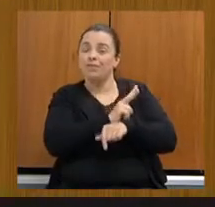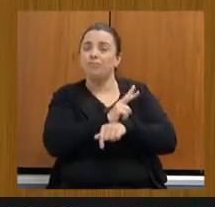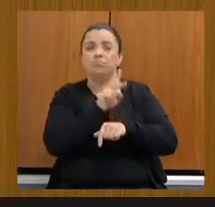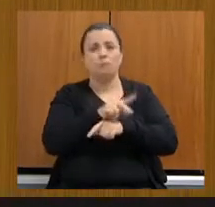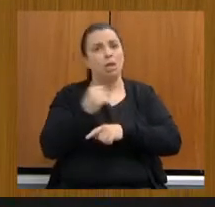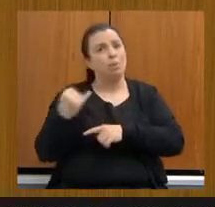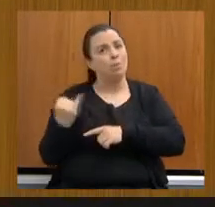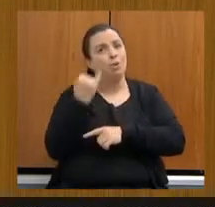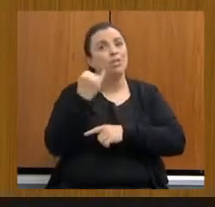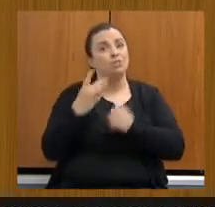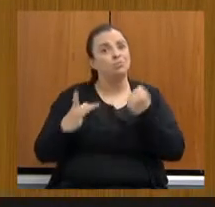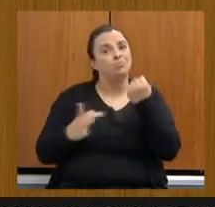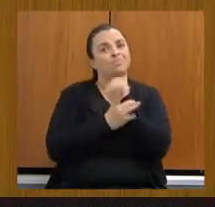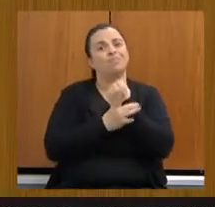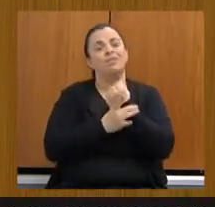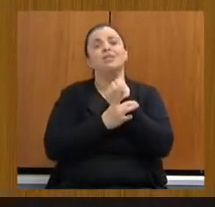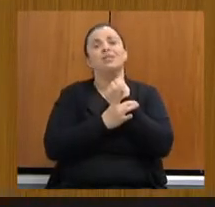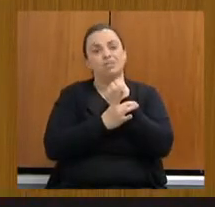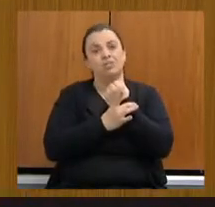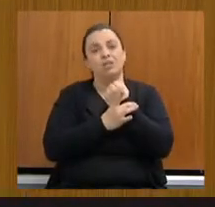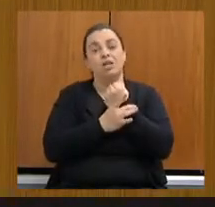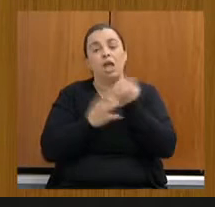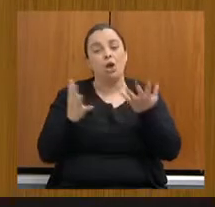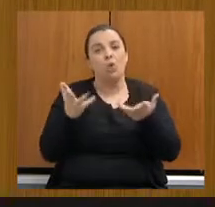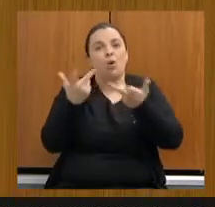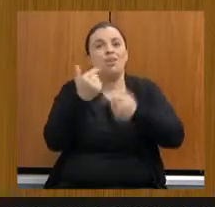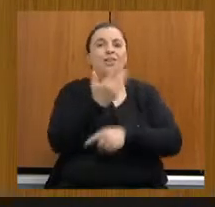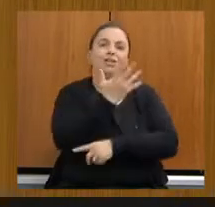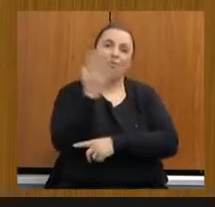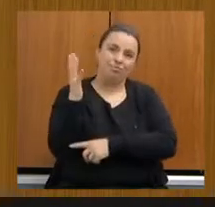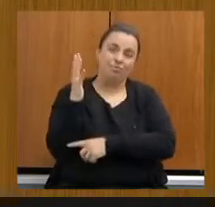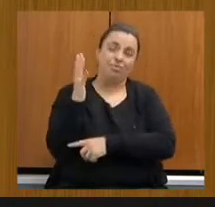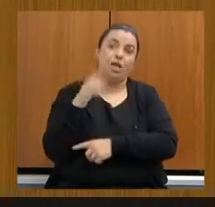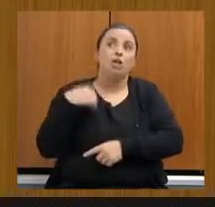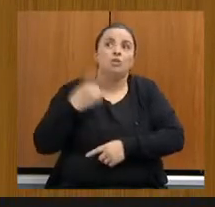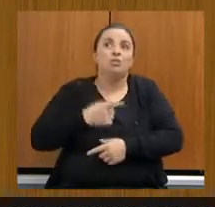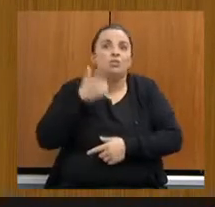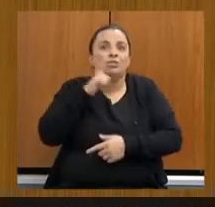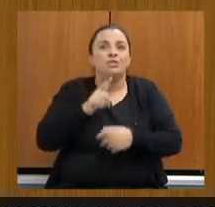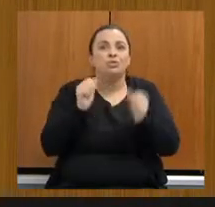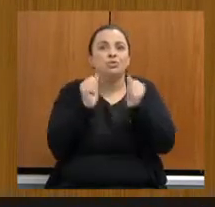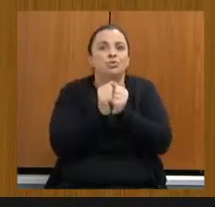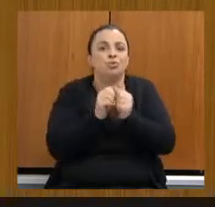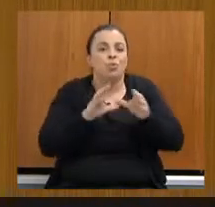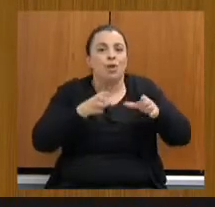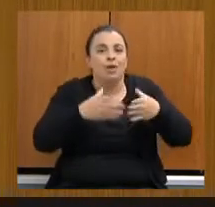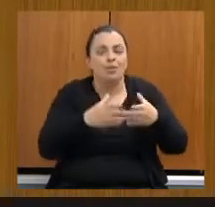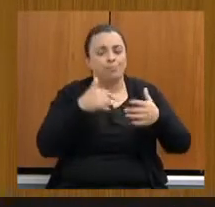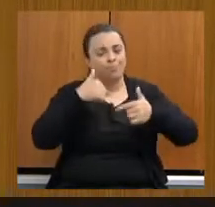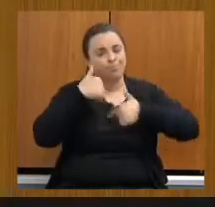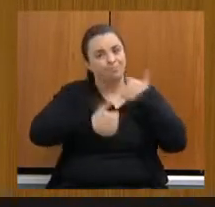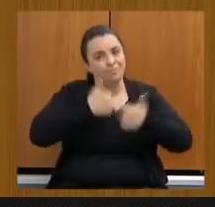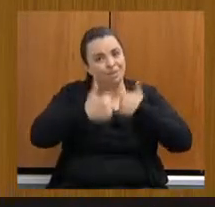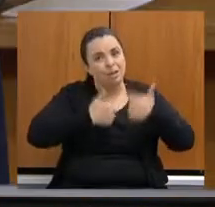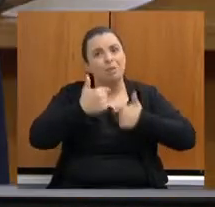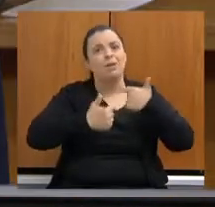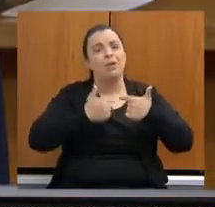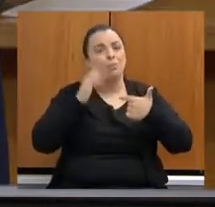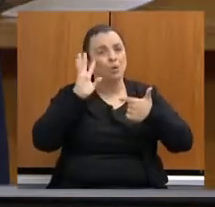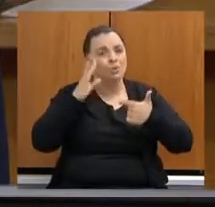aí do que tá garantir a qualidade ambiental então a gente consegue firme na equipe para conseguir